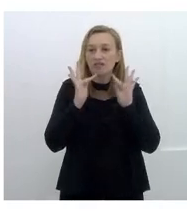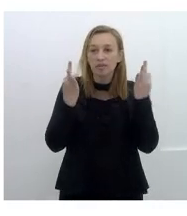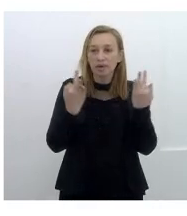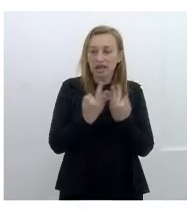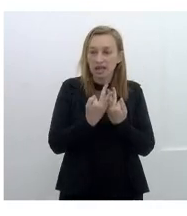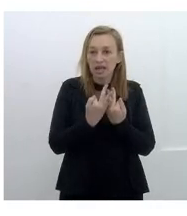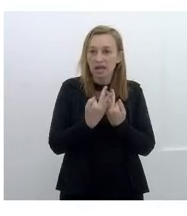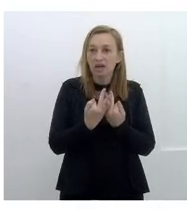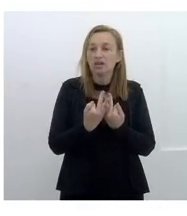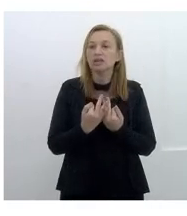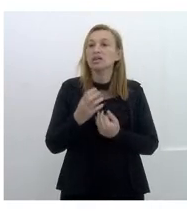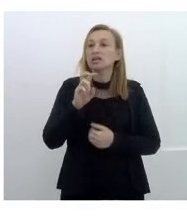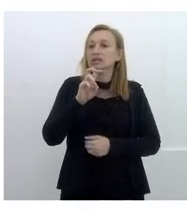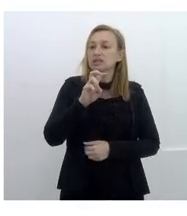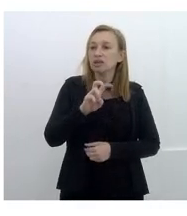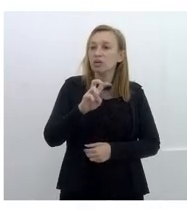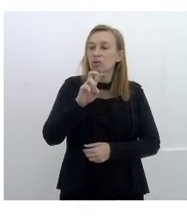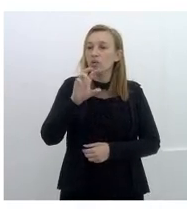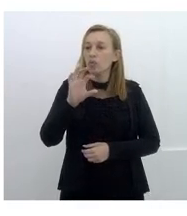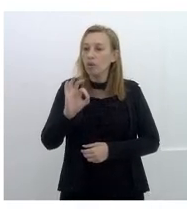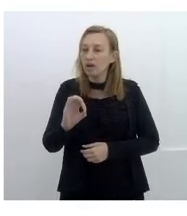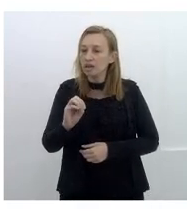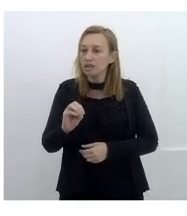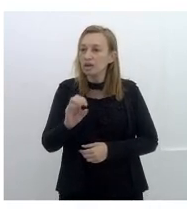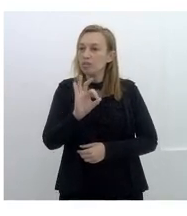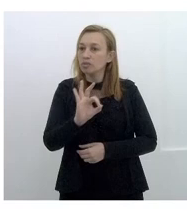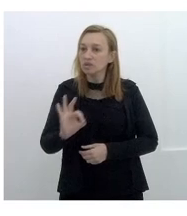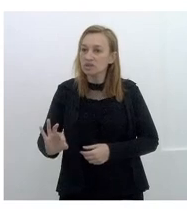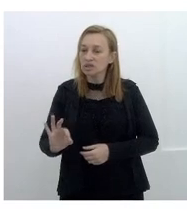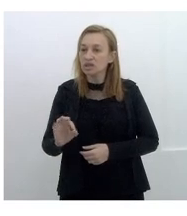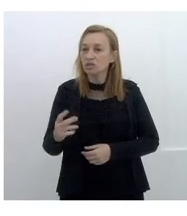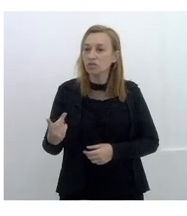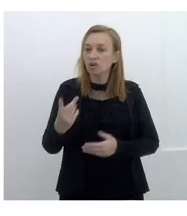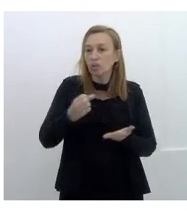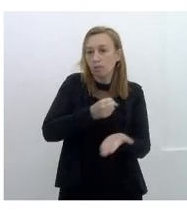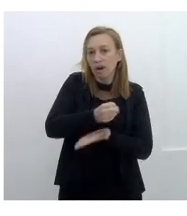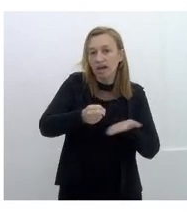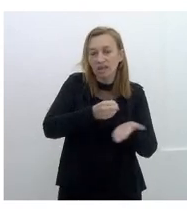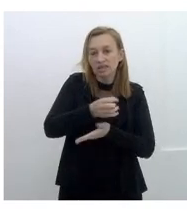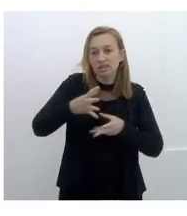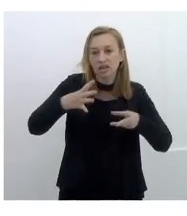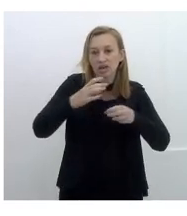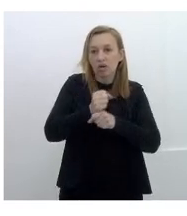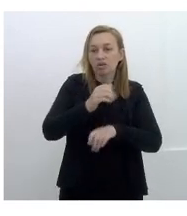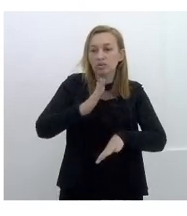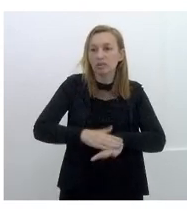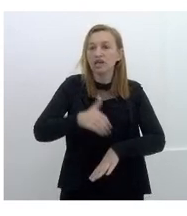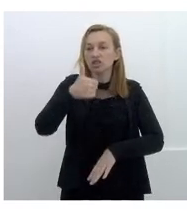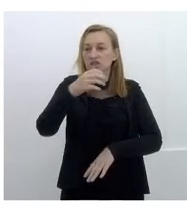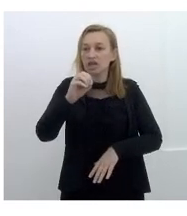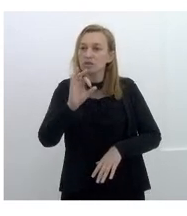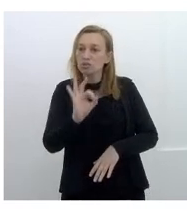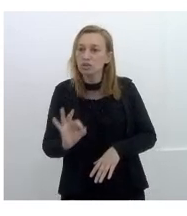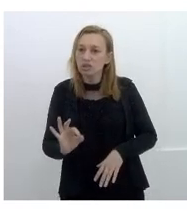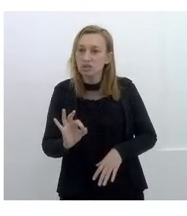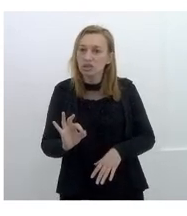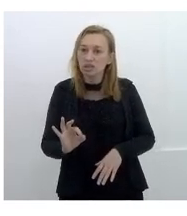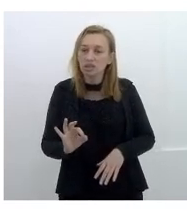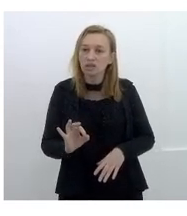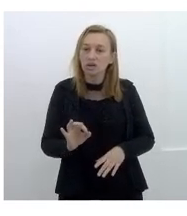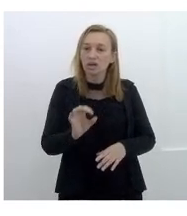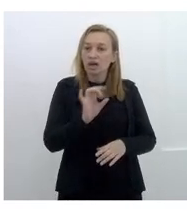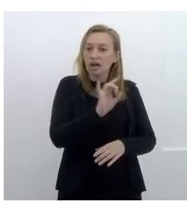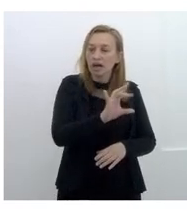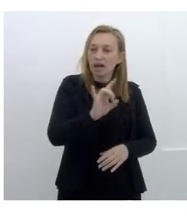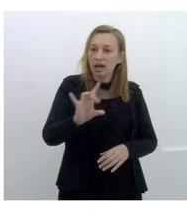é composta por cinquenta por cento do valor base de cálculo mais dez porcento por